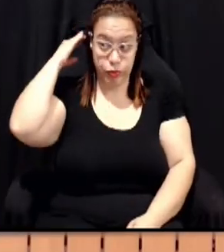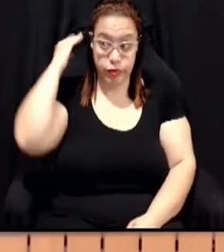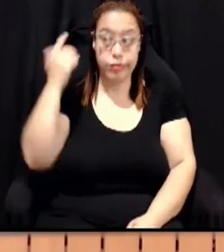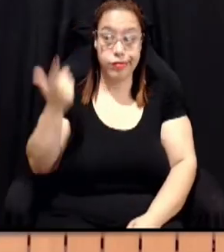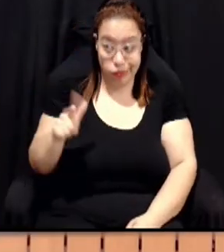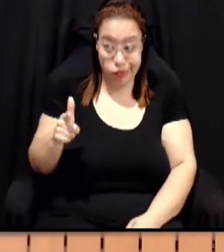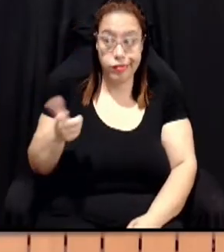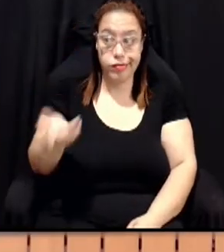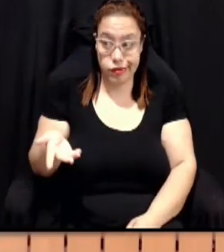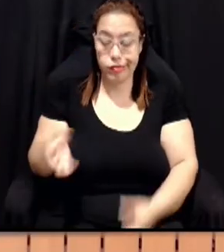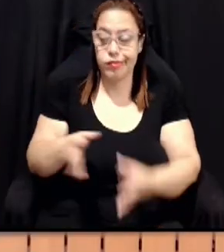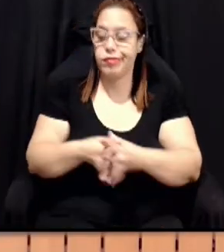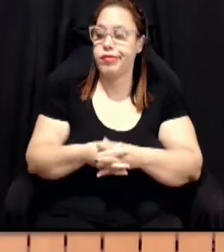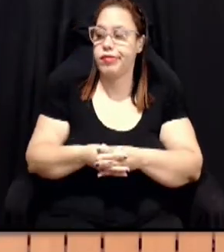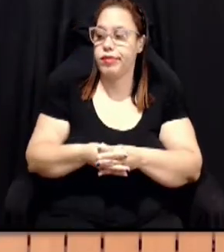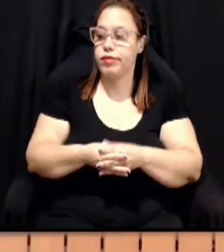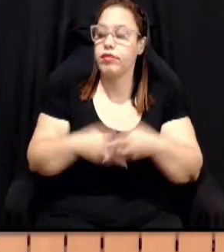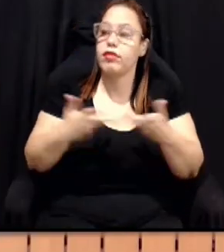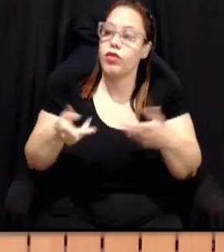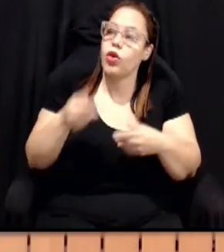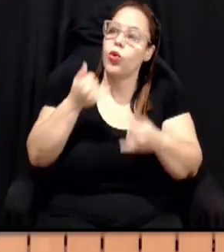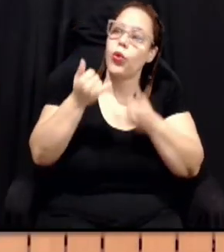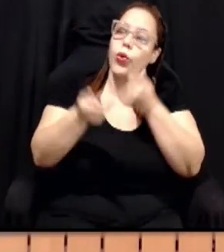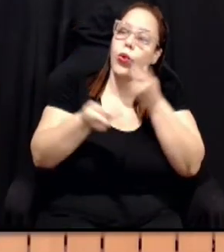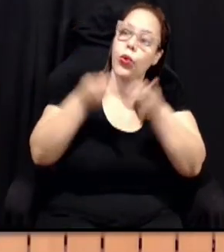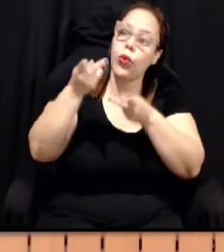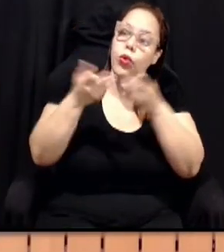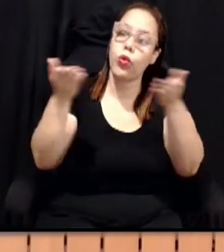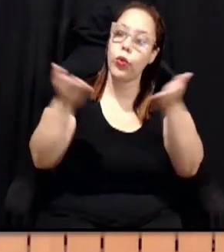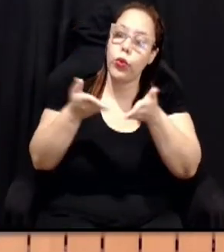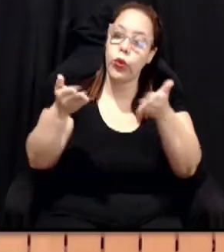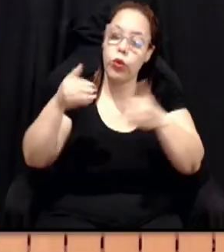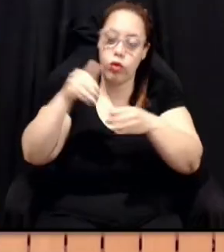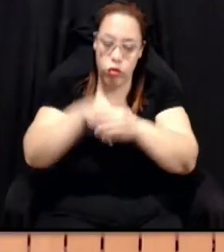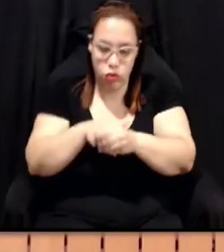Dário. Então eu quero dizer a todos que hoje nós votaremos esse